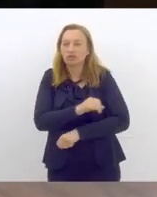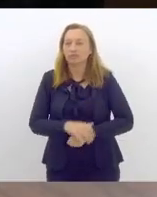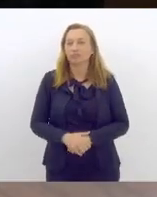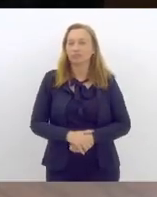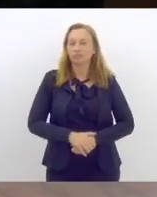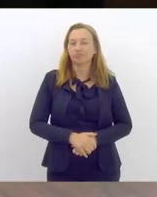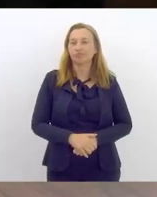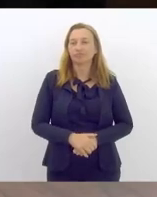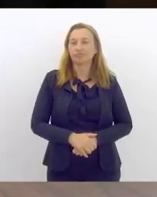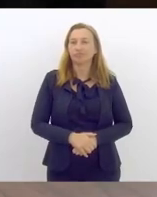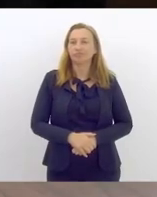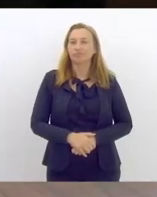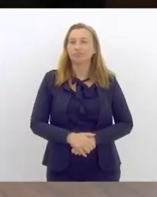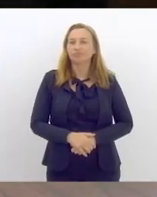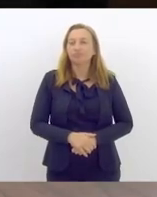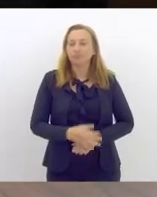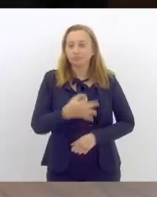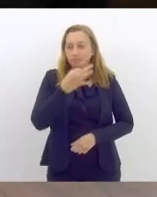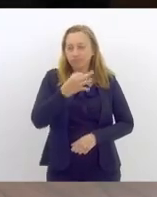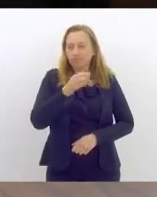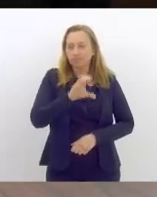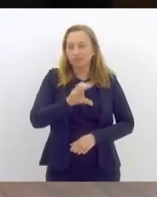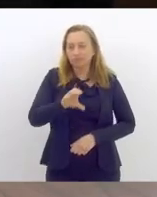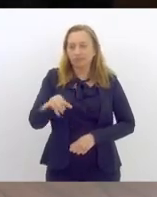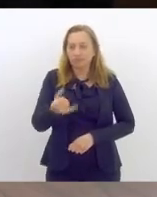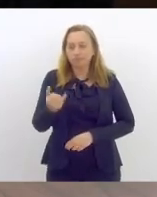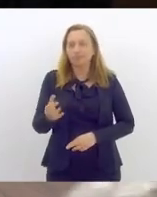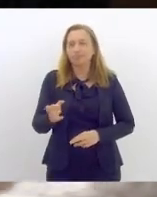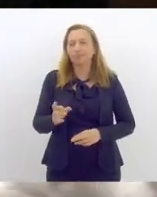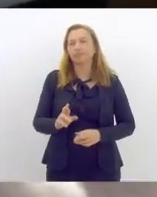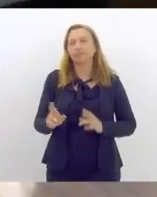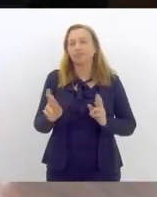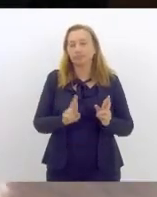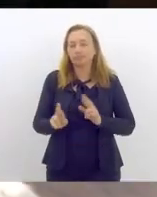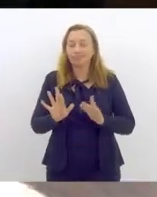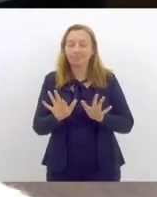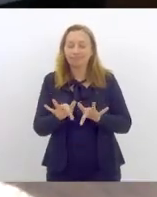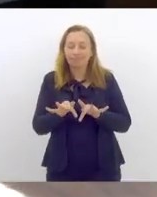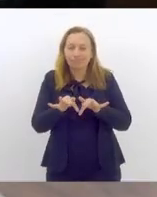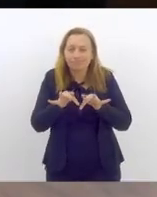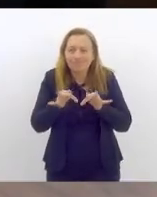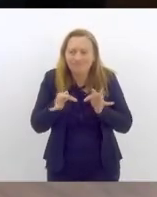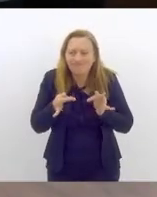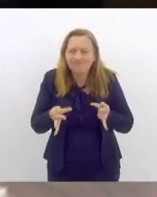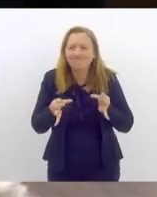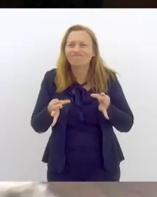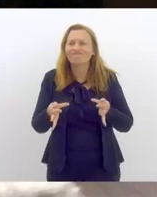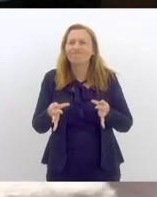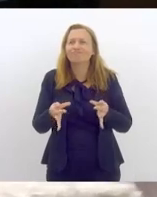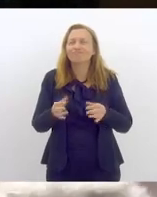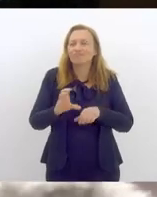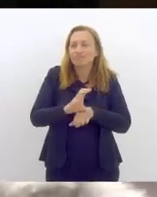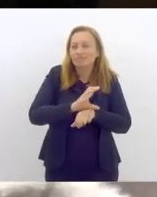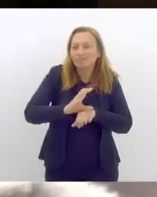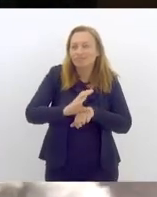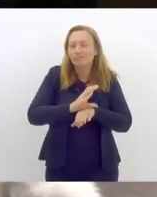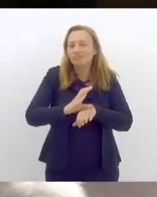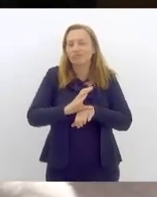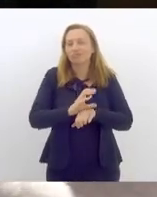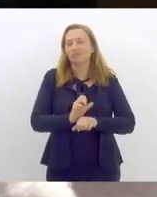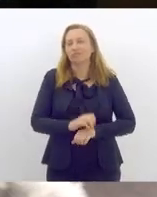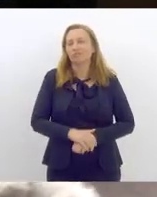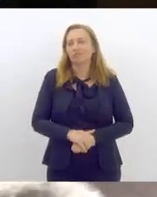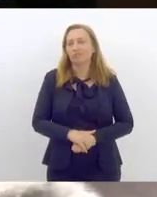CCJ é um parecer relativamente simples. É pela